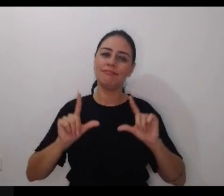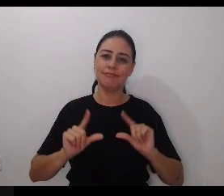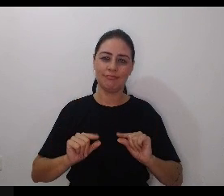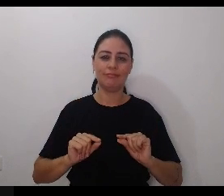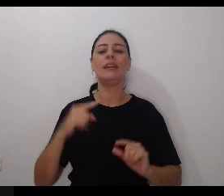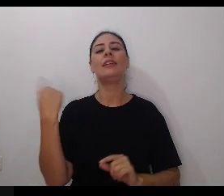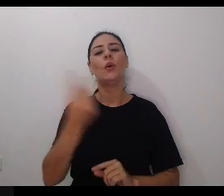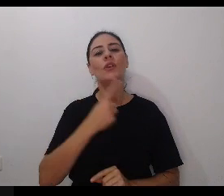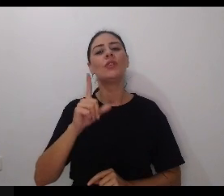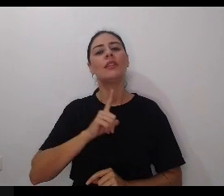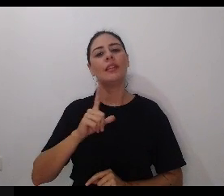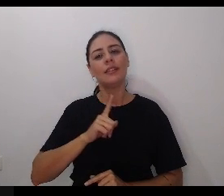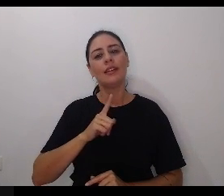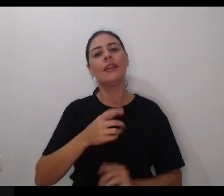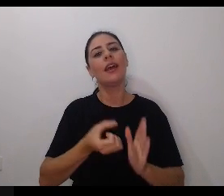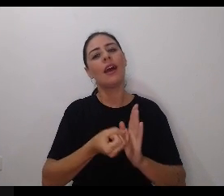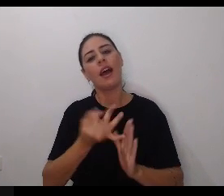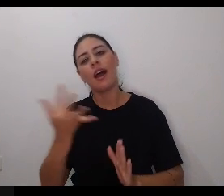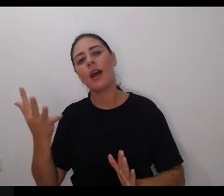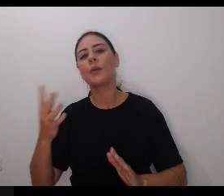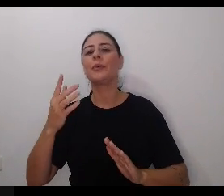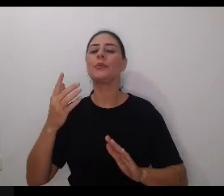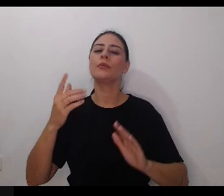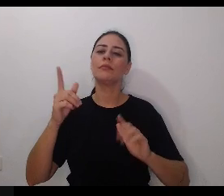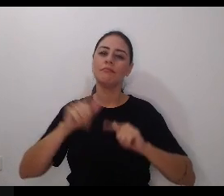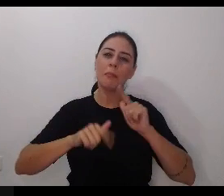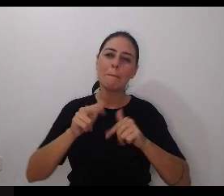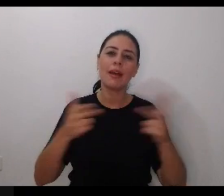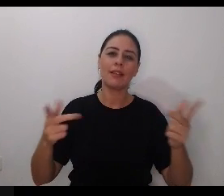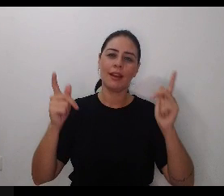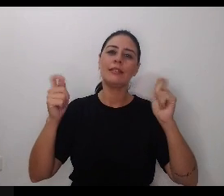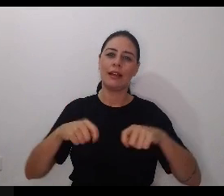lentificando a respiração. Então, a gente tem